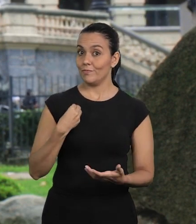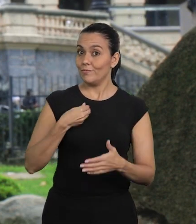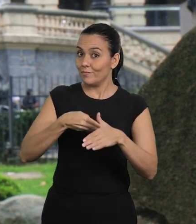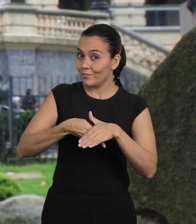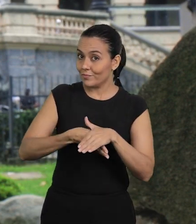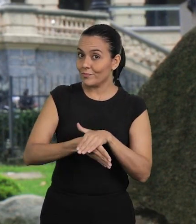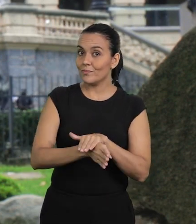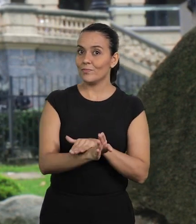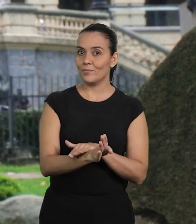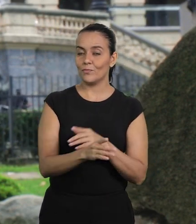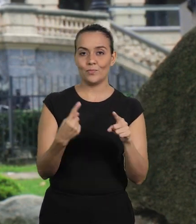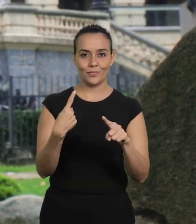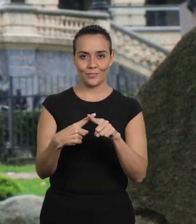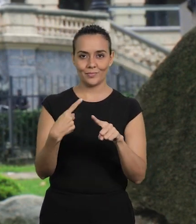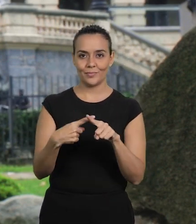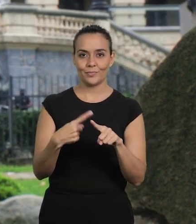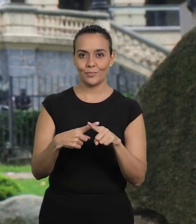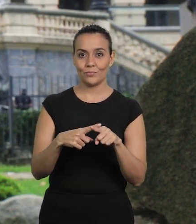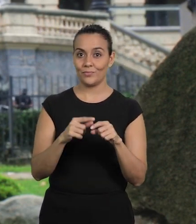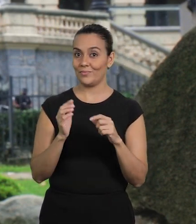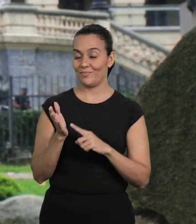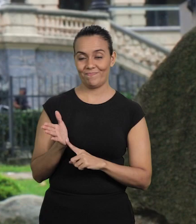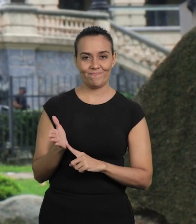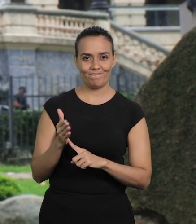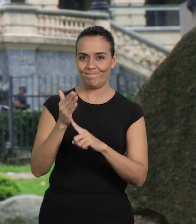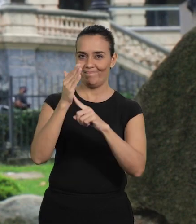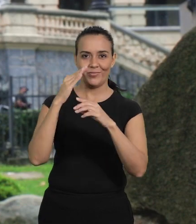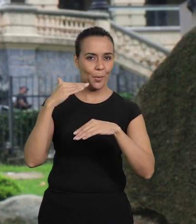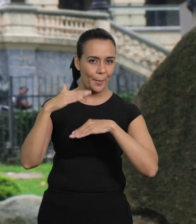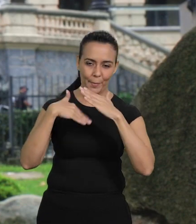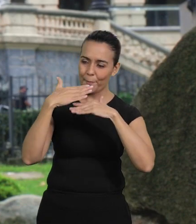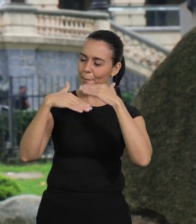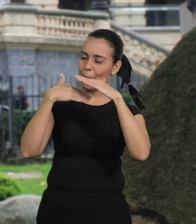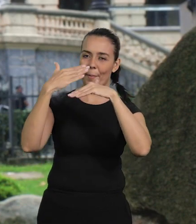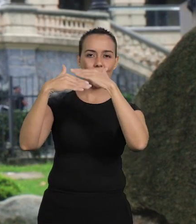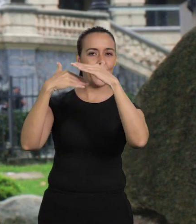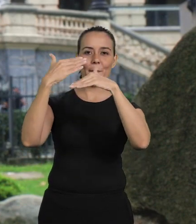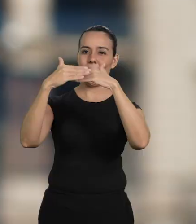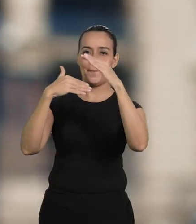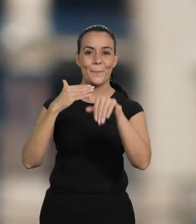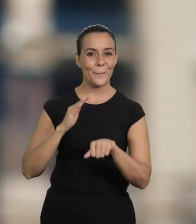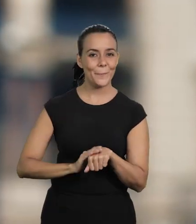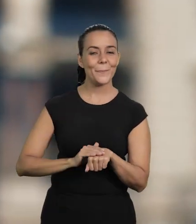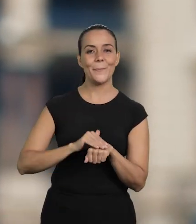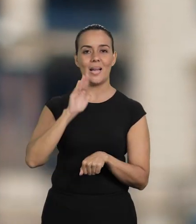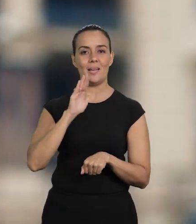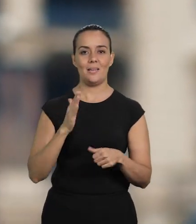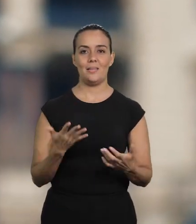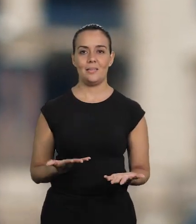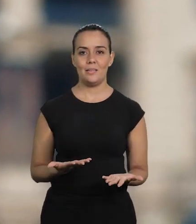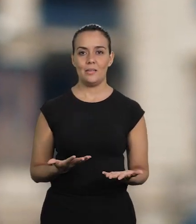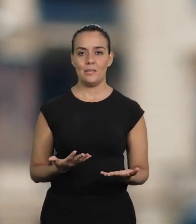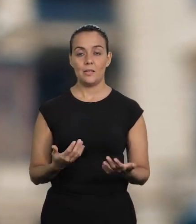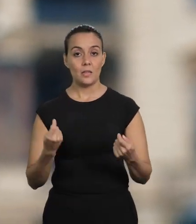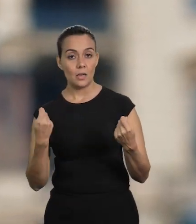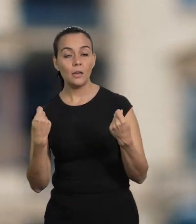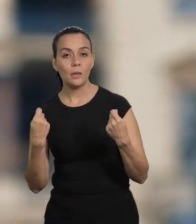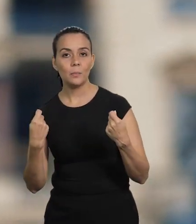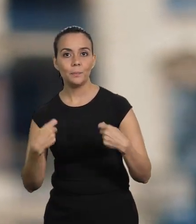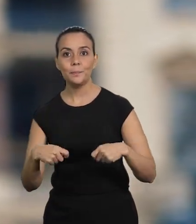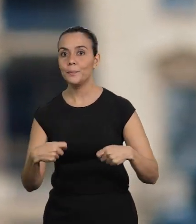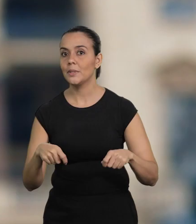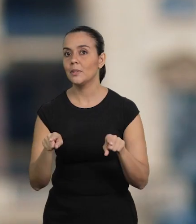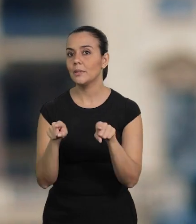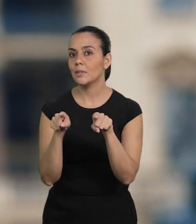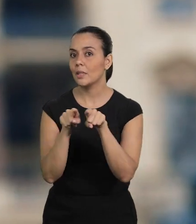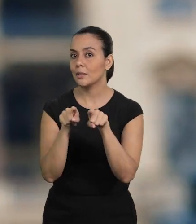para trás. Ao contrário, a gente vai continuar, né, avançando. A gente passa a ter a exclusão digital como